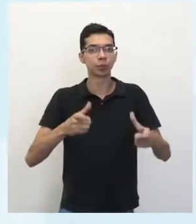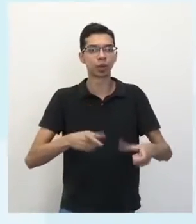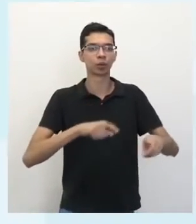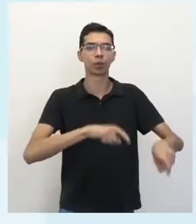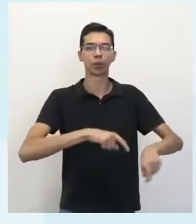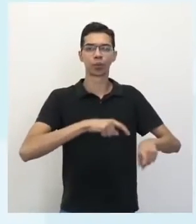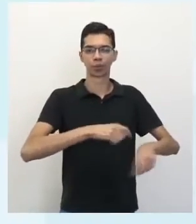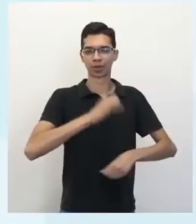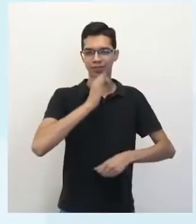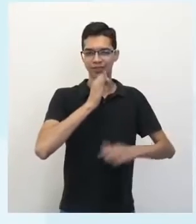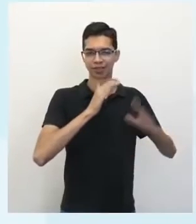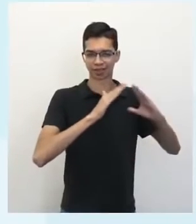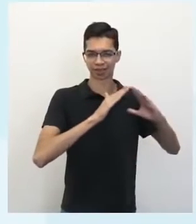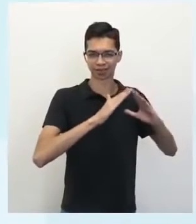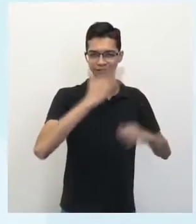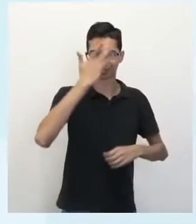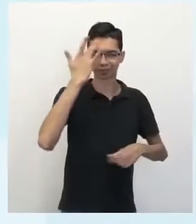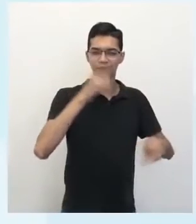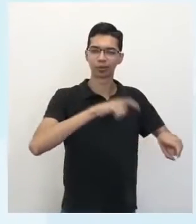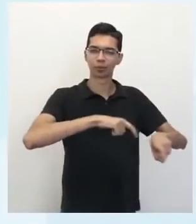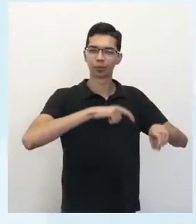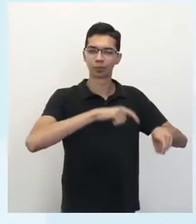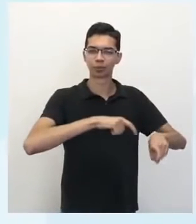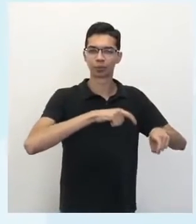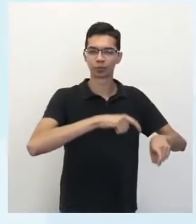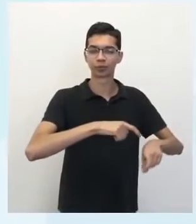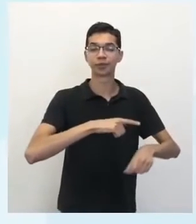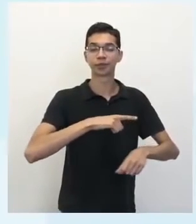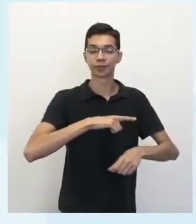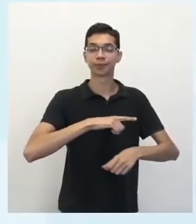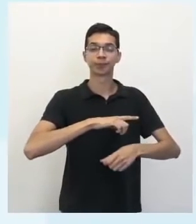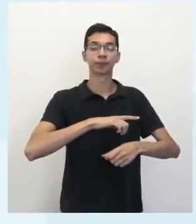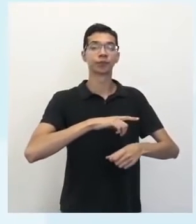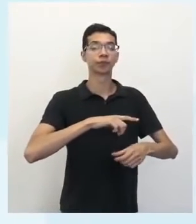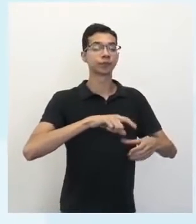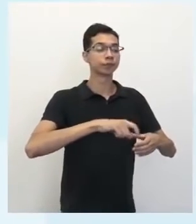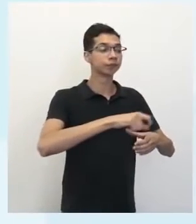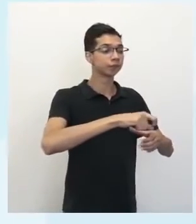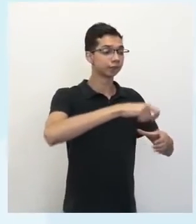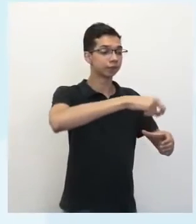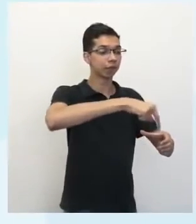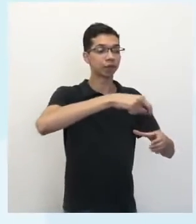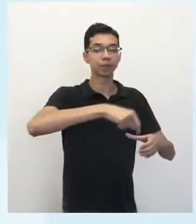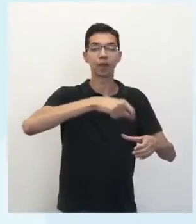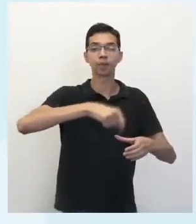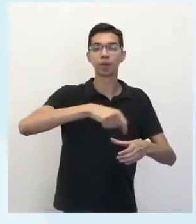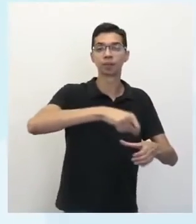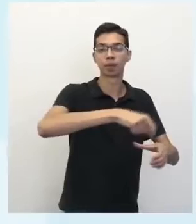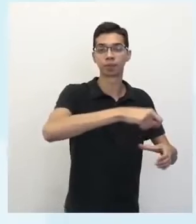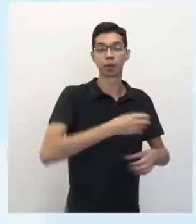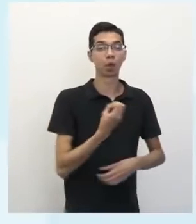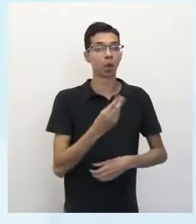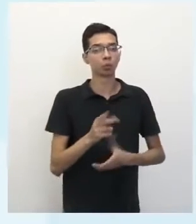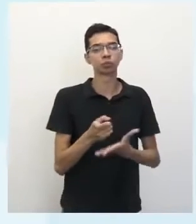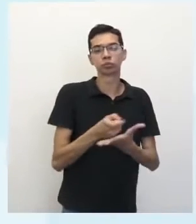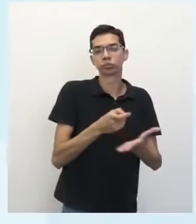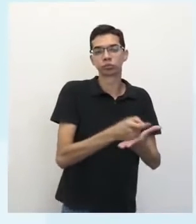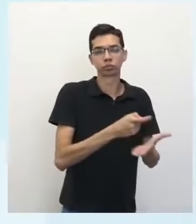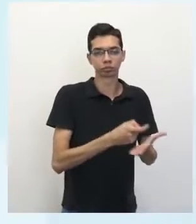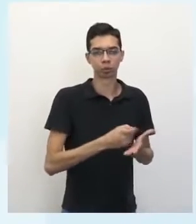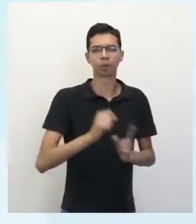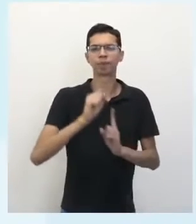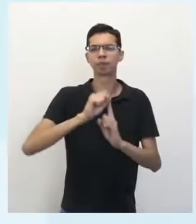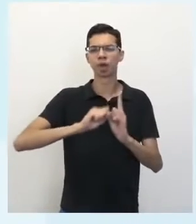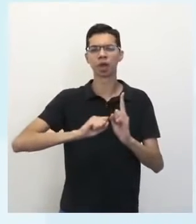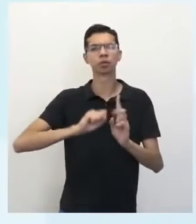sua casa, né, vai lá, né, plantar numa fazenda ou vai colher numa fazenda. Então ele pode ficar lá 1 mês, 2